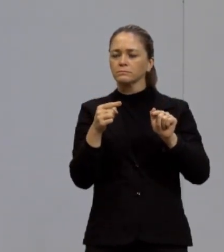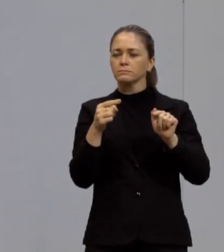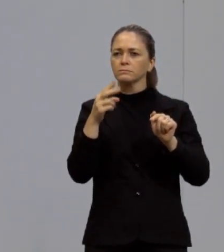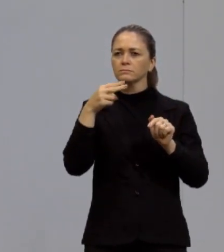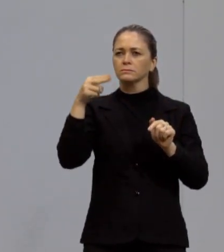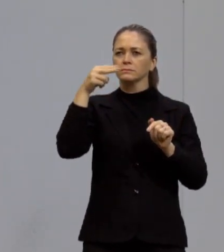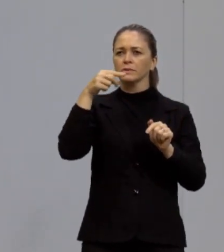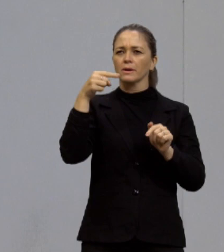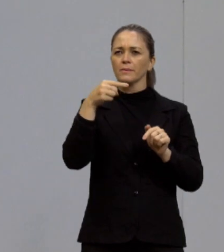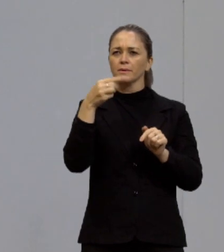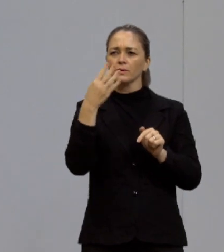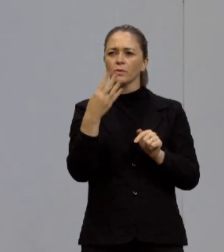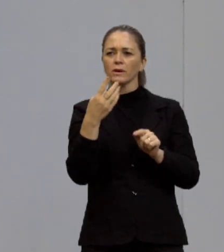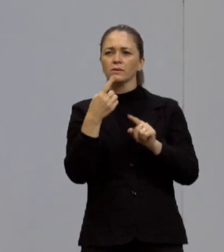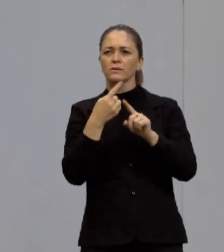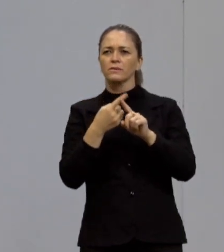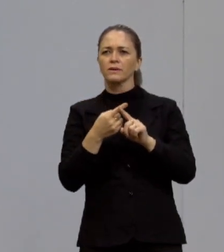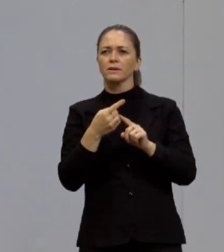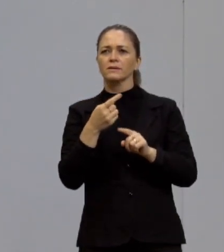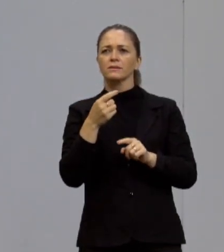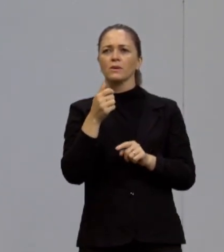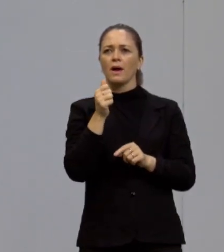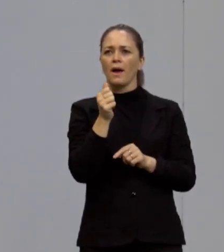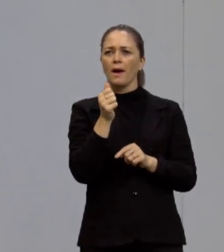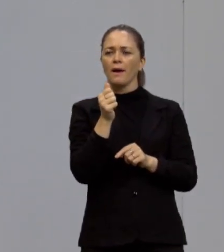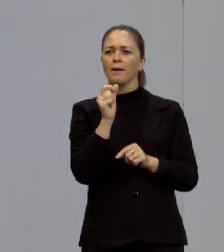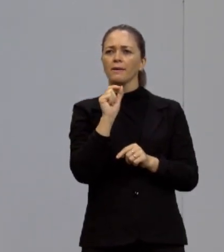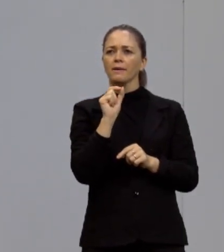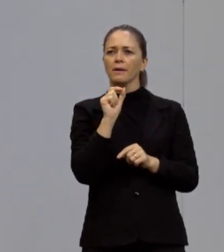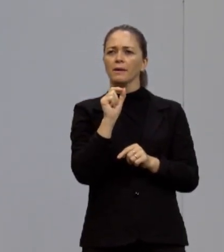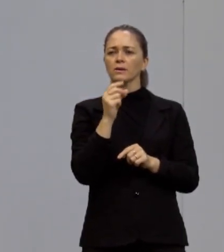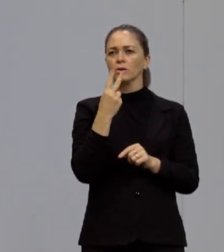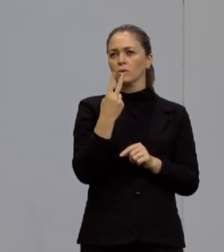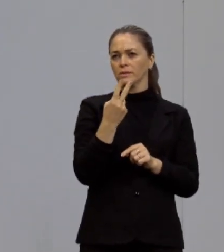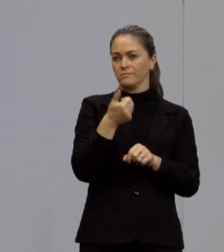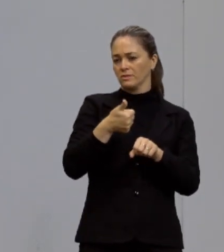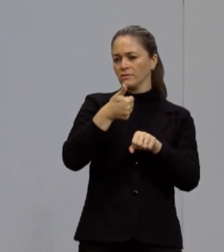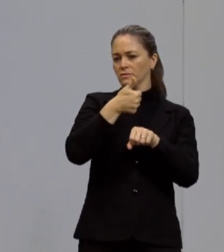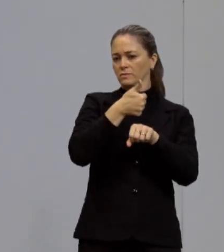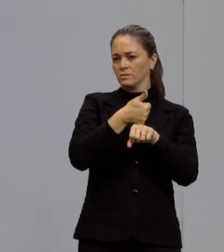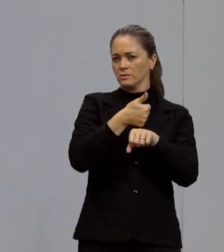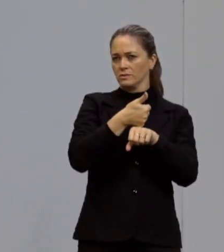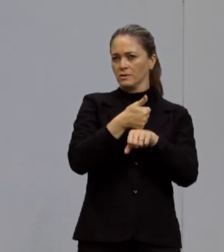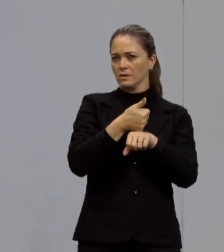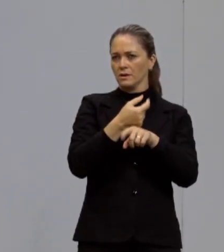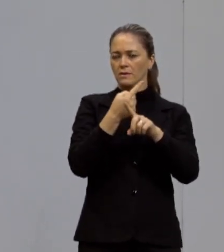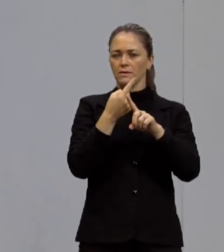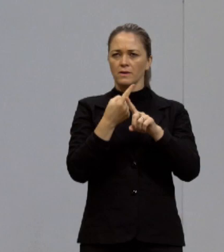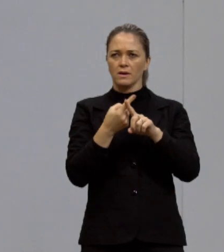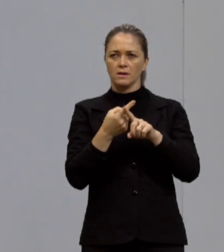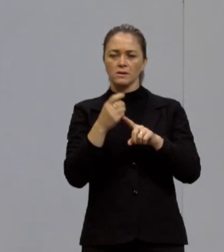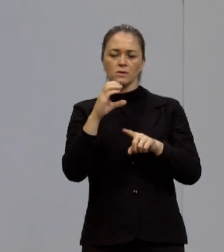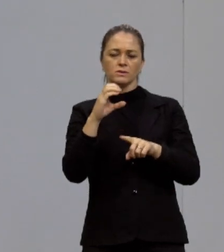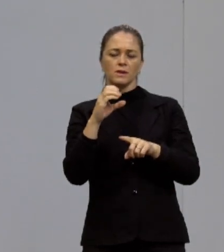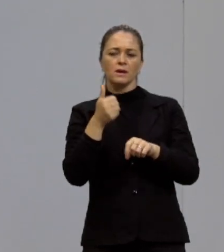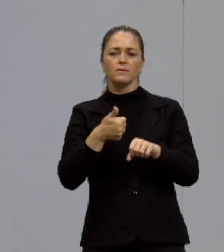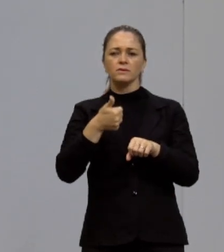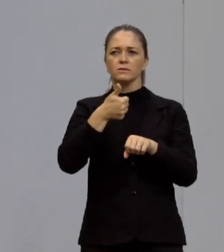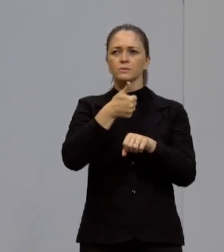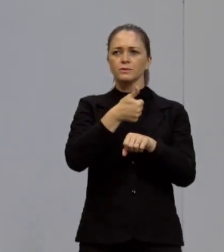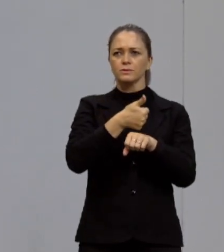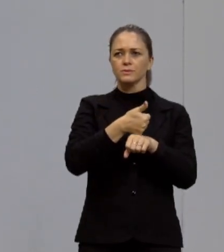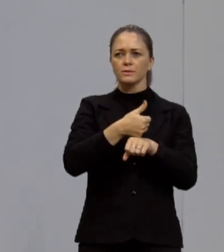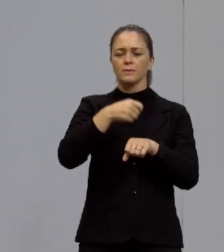Menos 4 vezes o termo A, quem é o termo A? 2. Vezes o termo C, quem é o termo